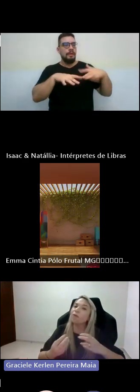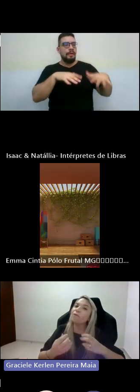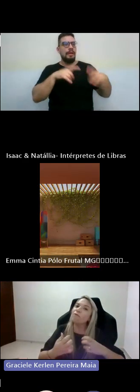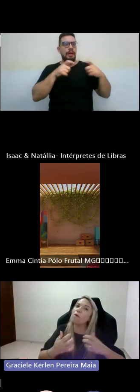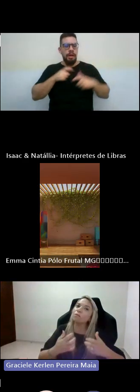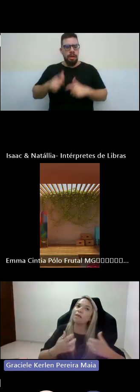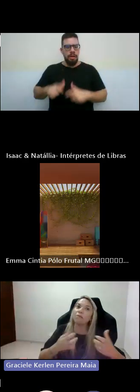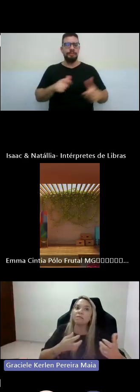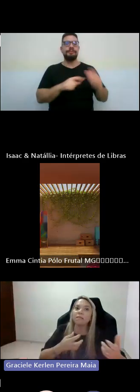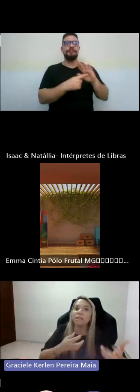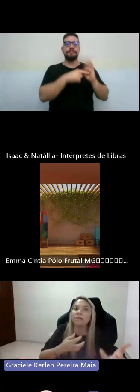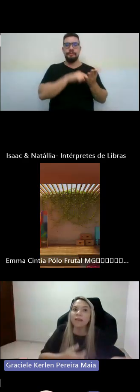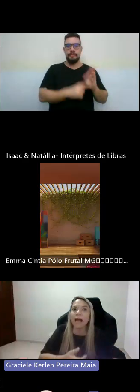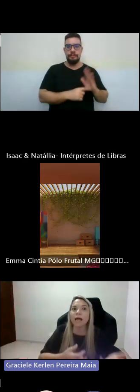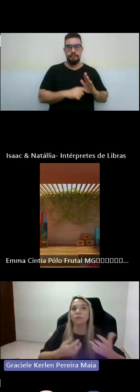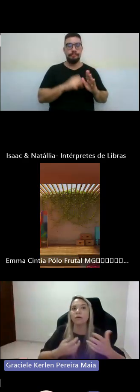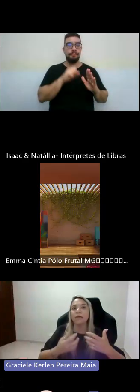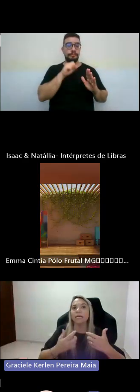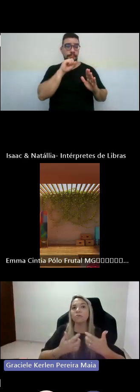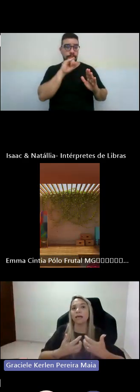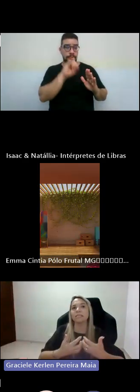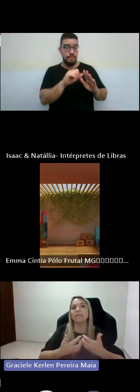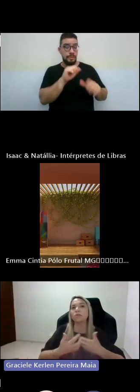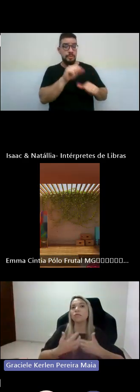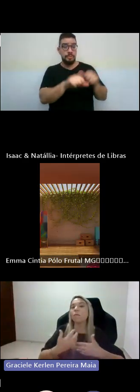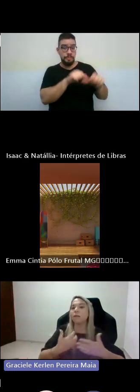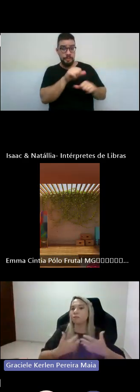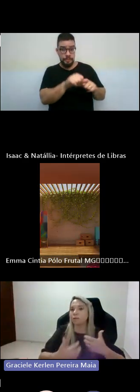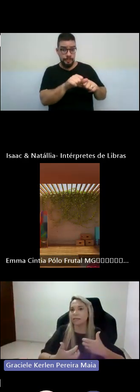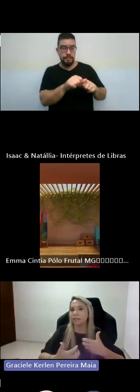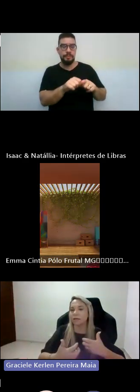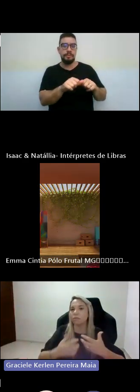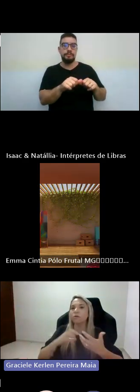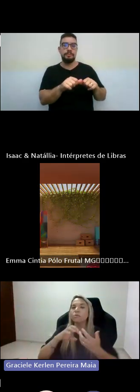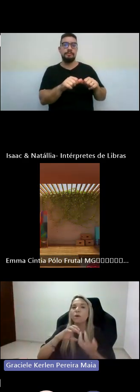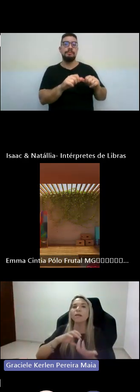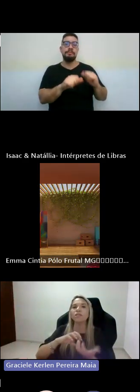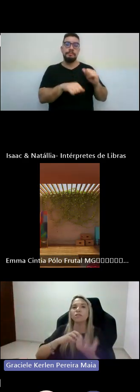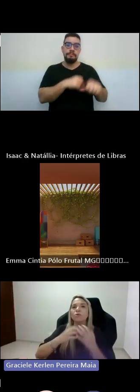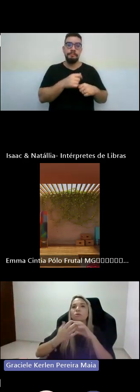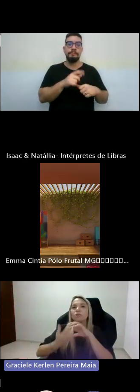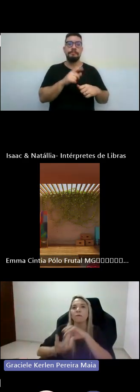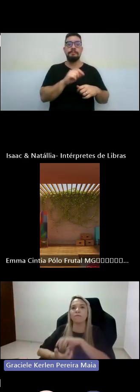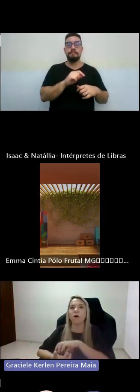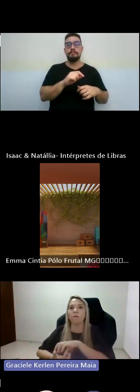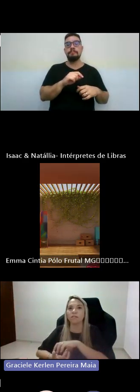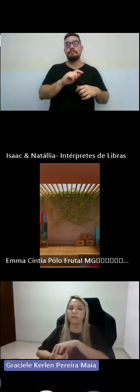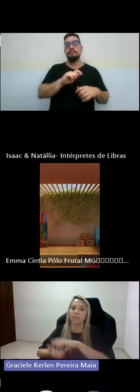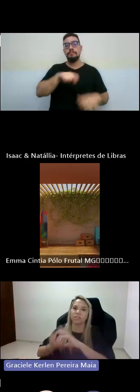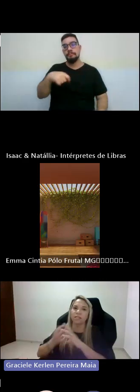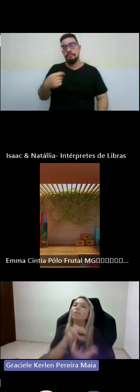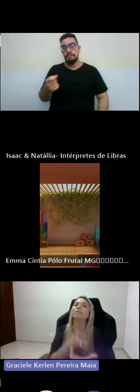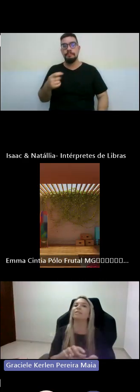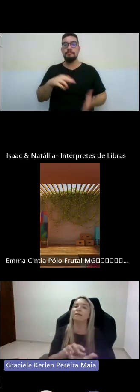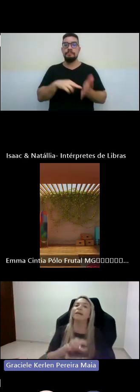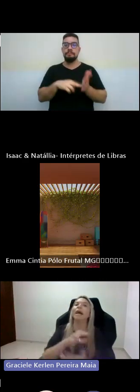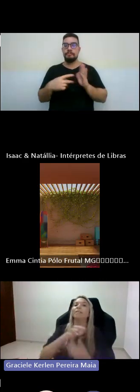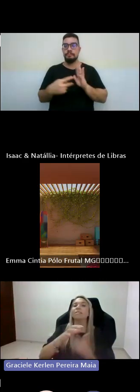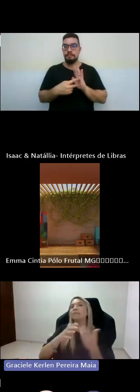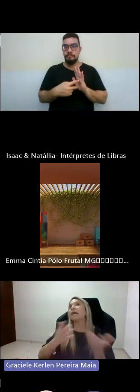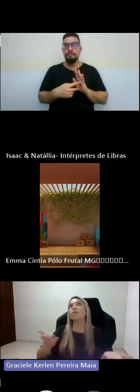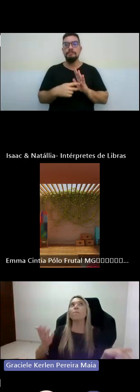parâmetros, eu vou mudar o significado. Isso quer dizer dupla articulação. Quando eu articulo de uma forma diferente da